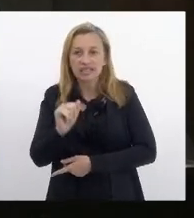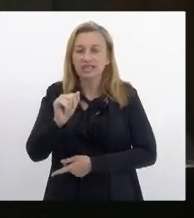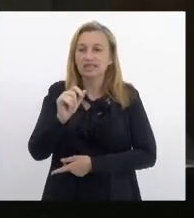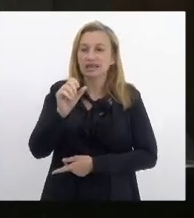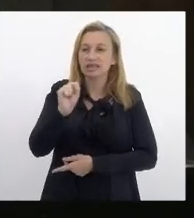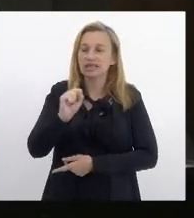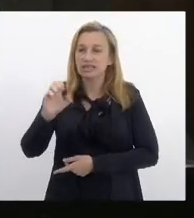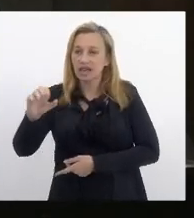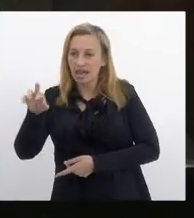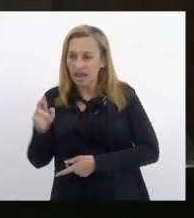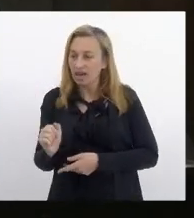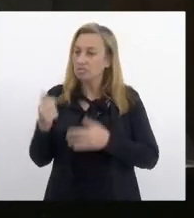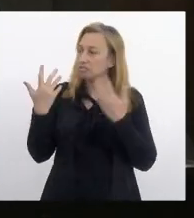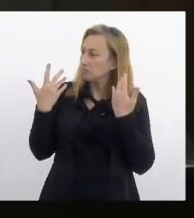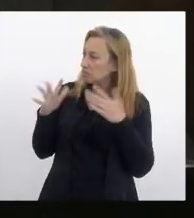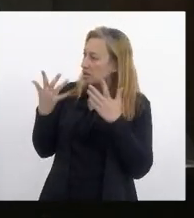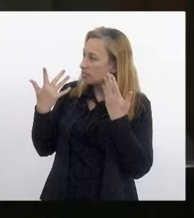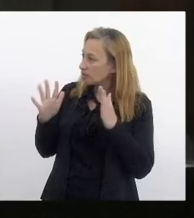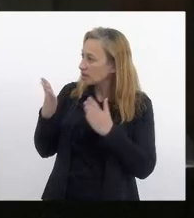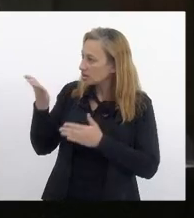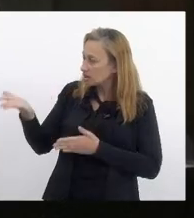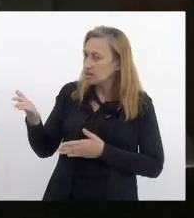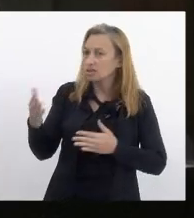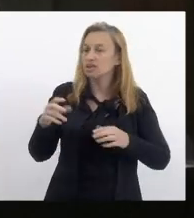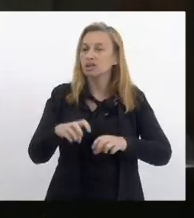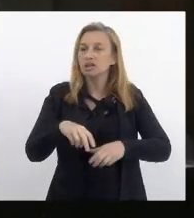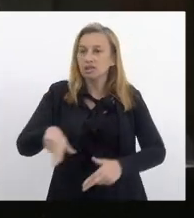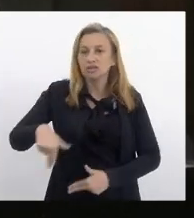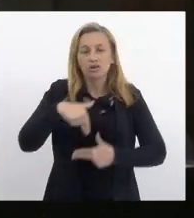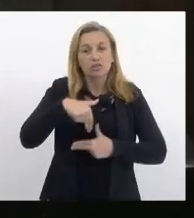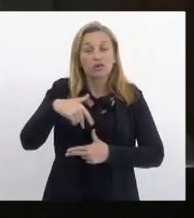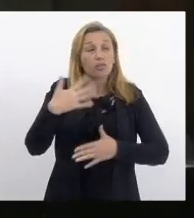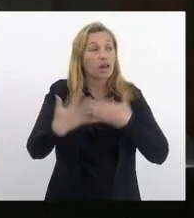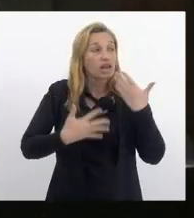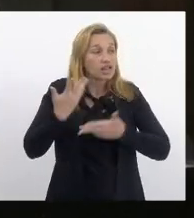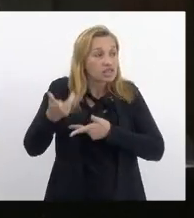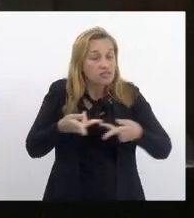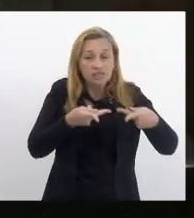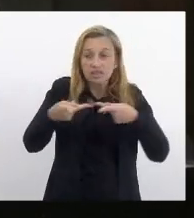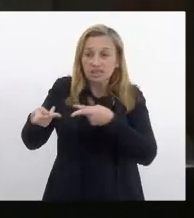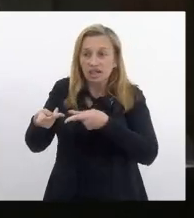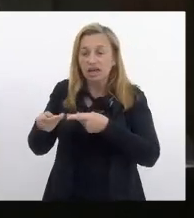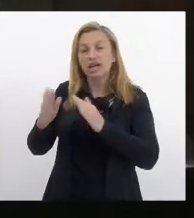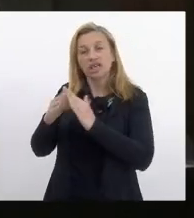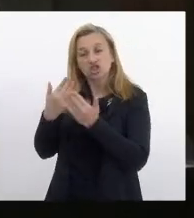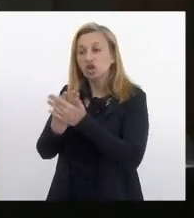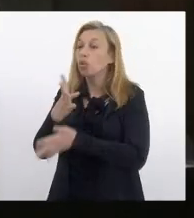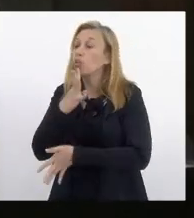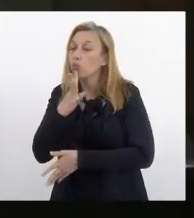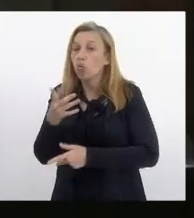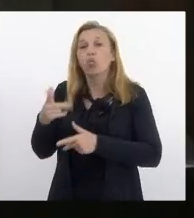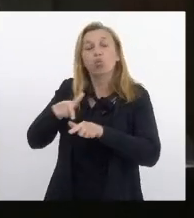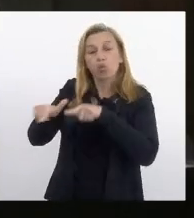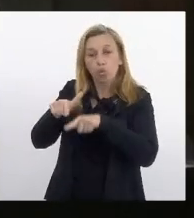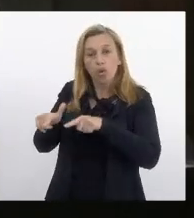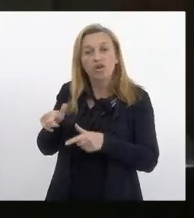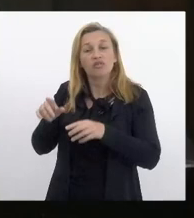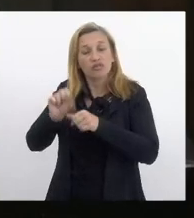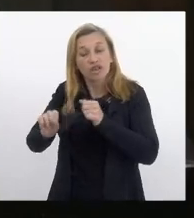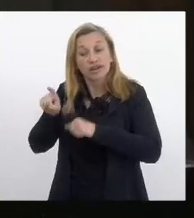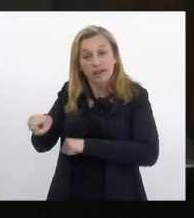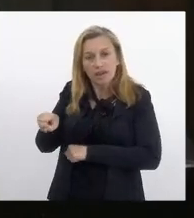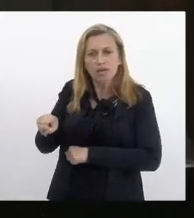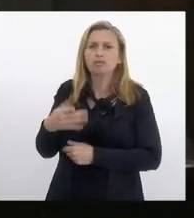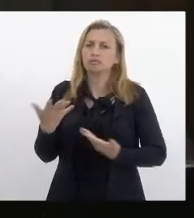José Veríssimo. Saúdo a comunidade do José Veríssimo aqui da tribuna, foi um prazer visitar aquela escola, conhecer o trabalho que vem sendo realizado ali.